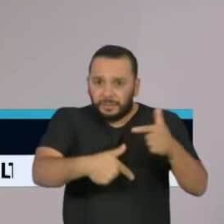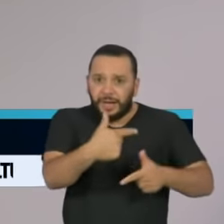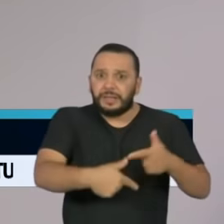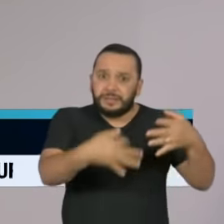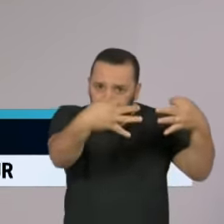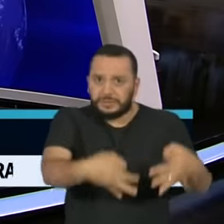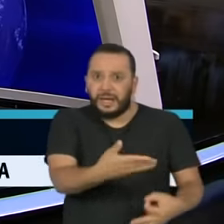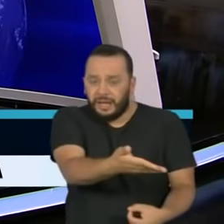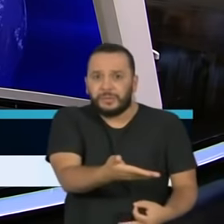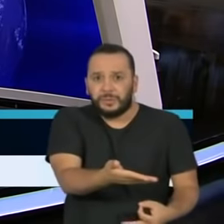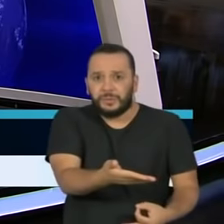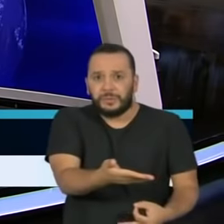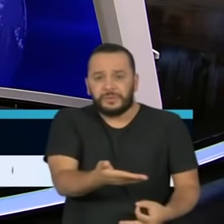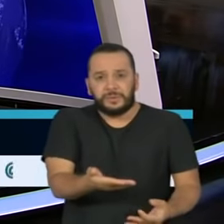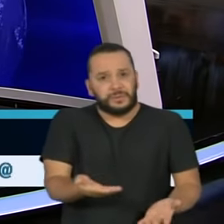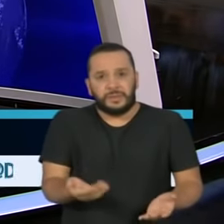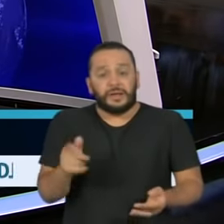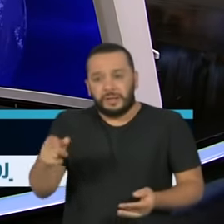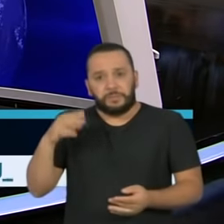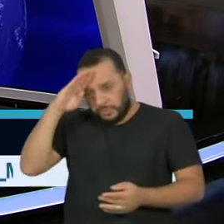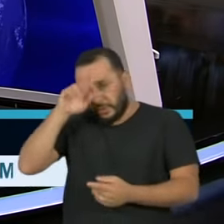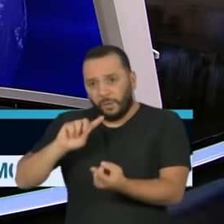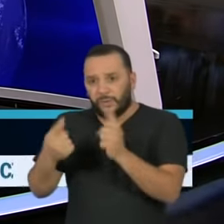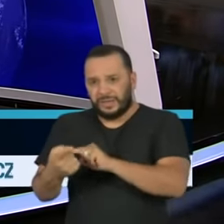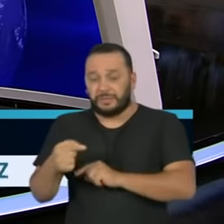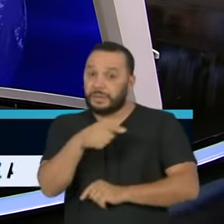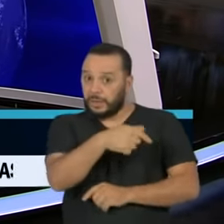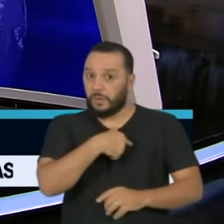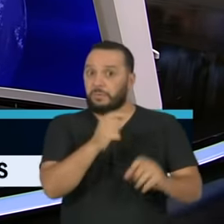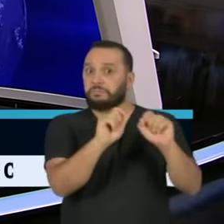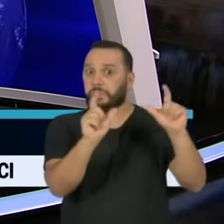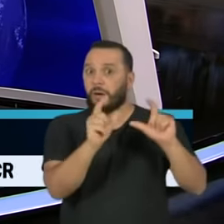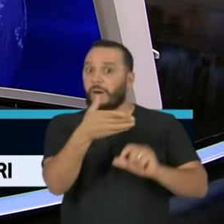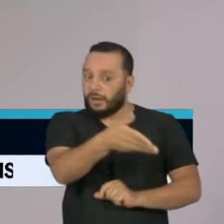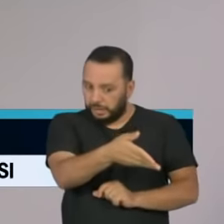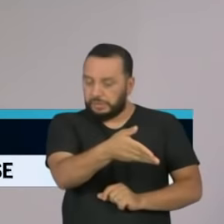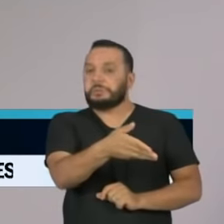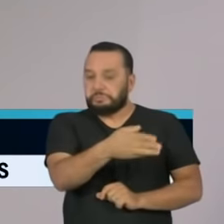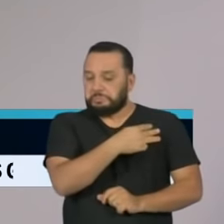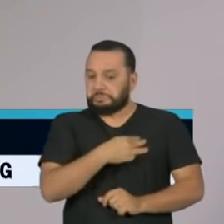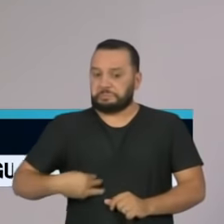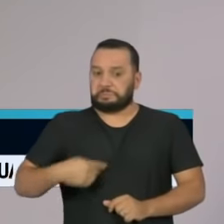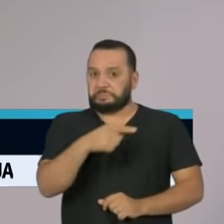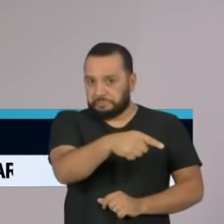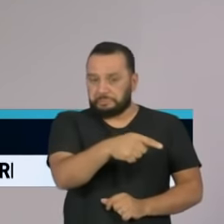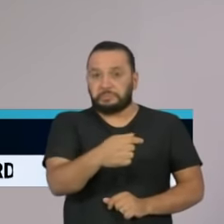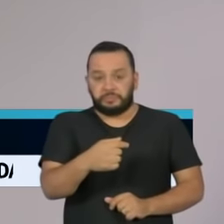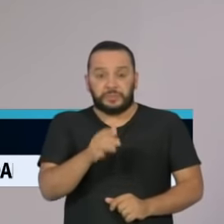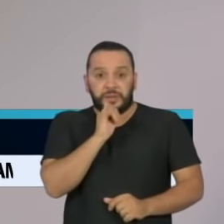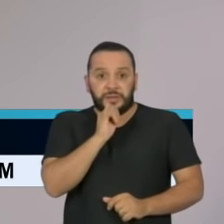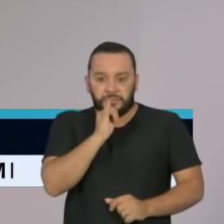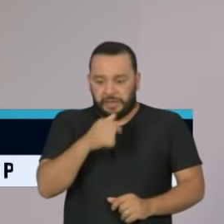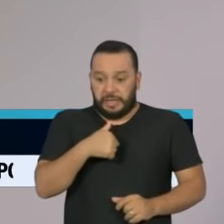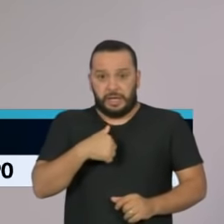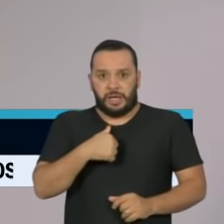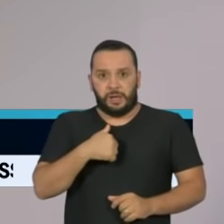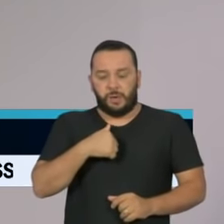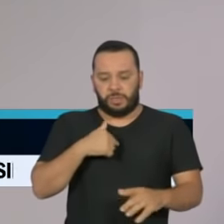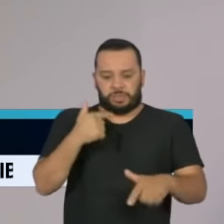me surpreendeu muito porque, olha, não é fácil você ocupar um cargo e a pessoa